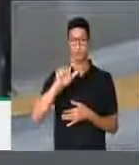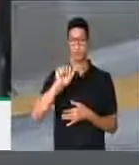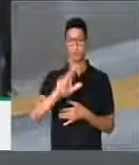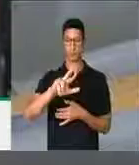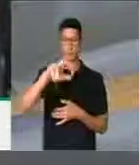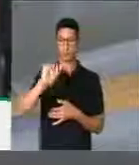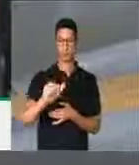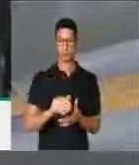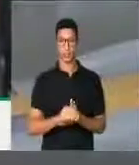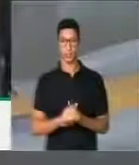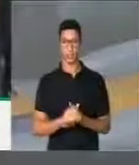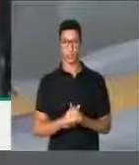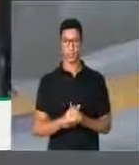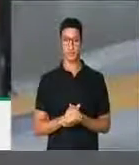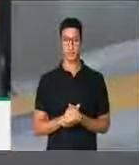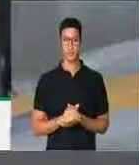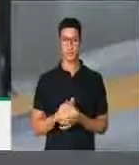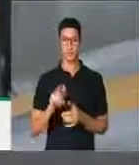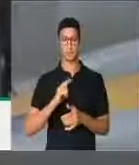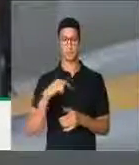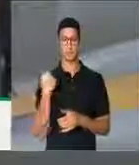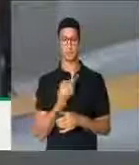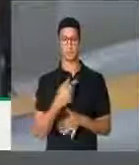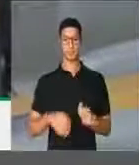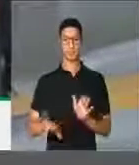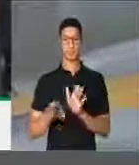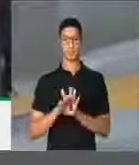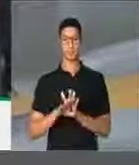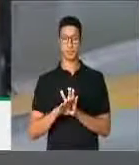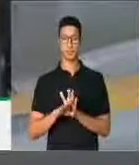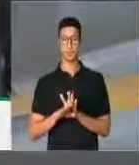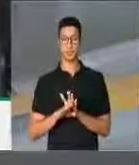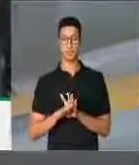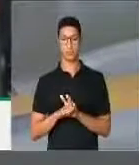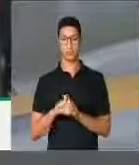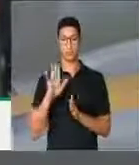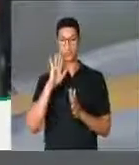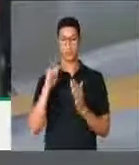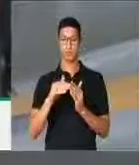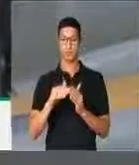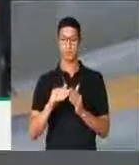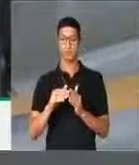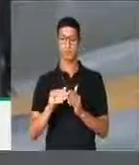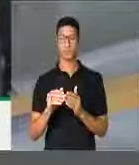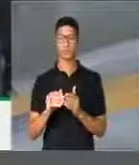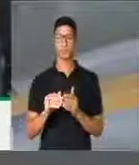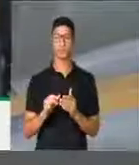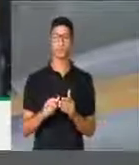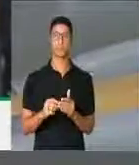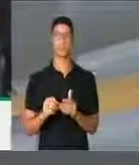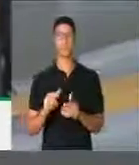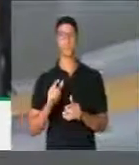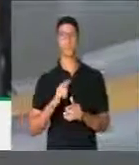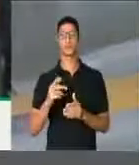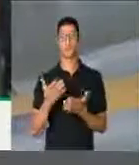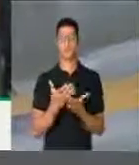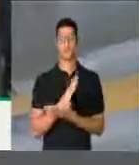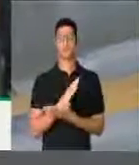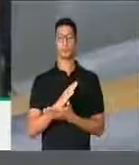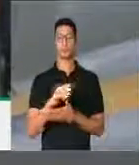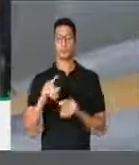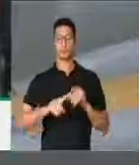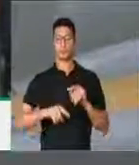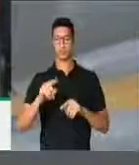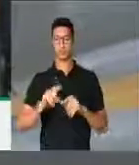nos deu no dia de hoje, para que nós chegássemos a um entendimento para a aprovação